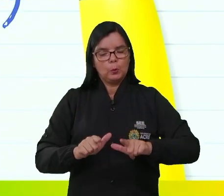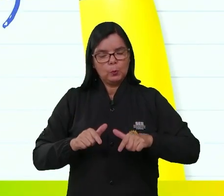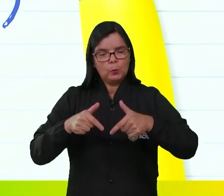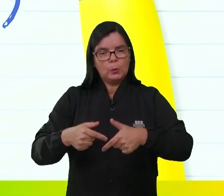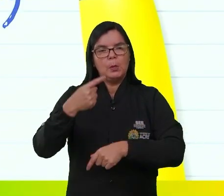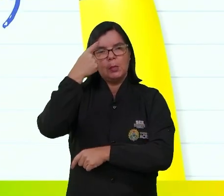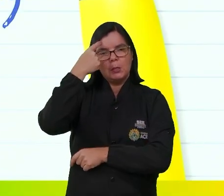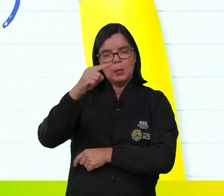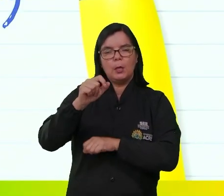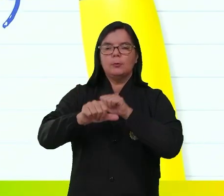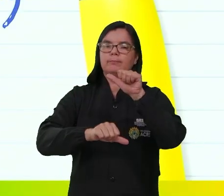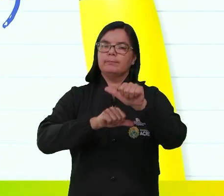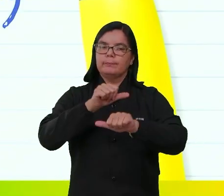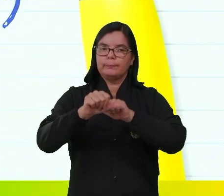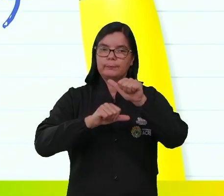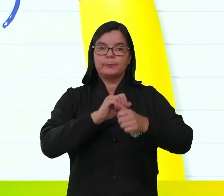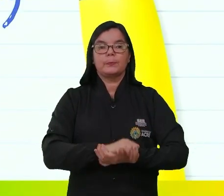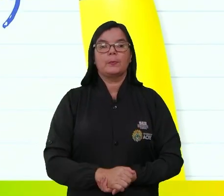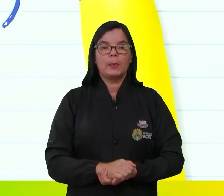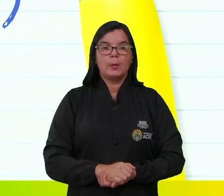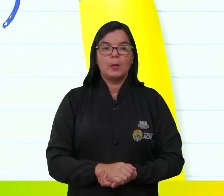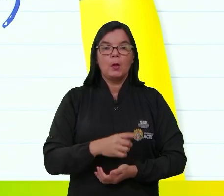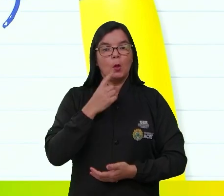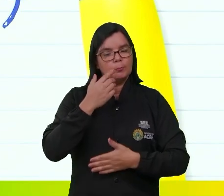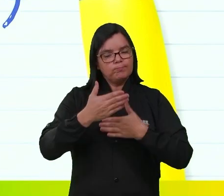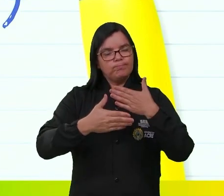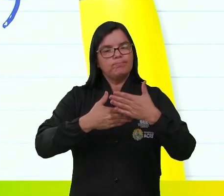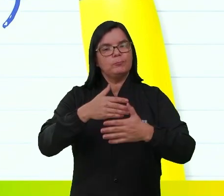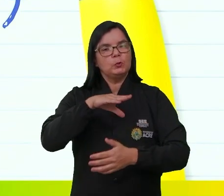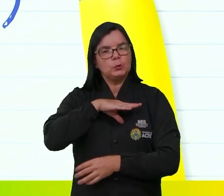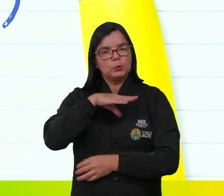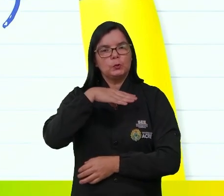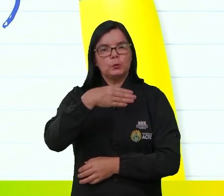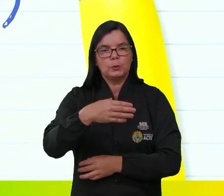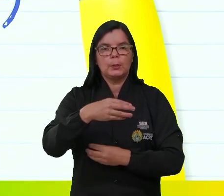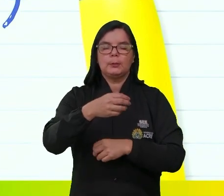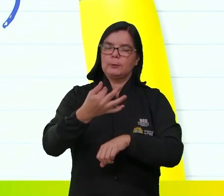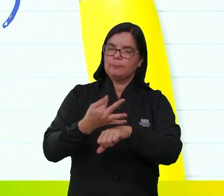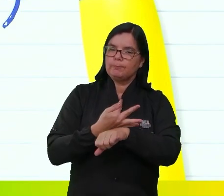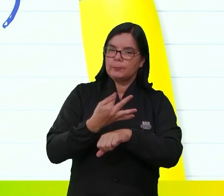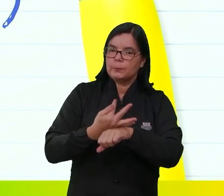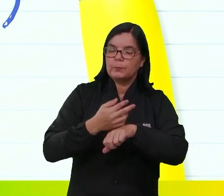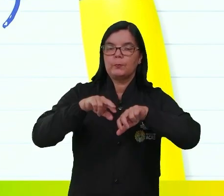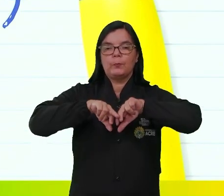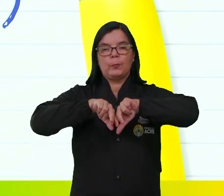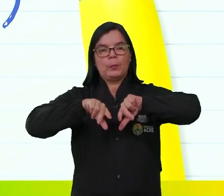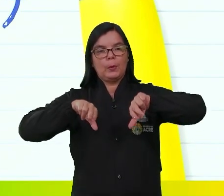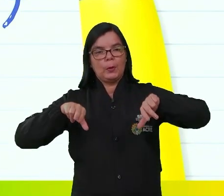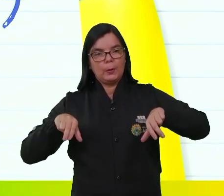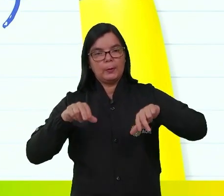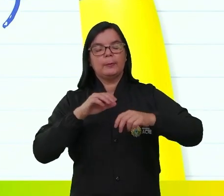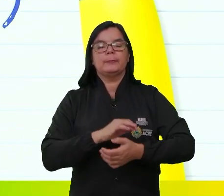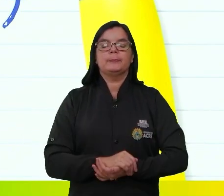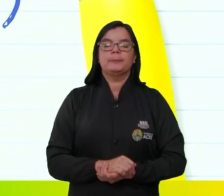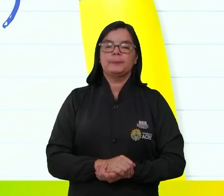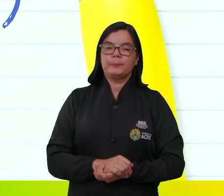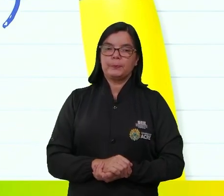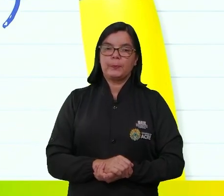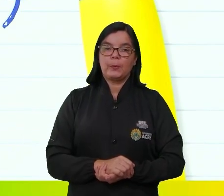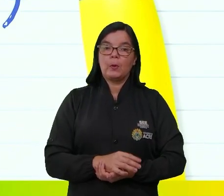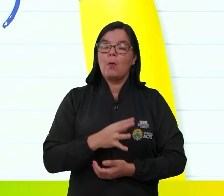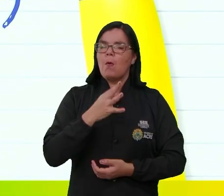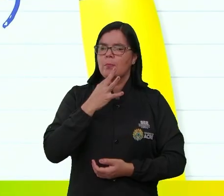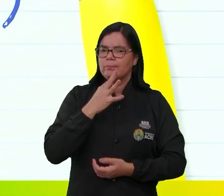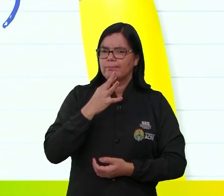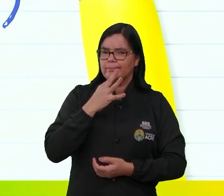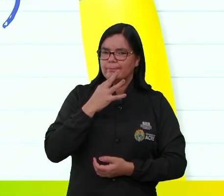que luta, cria e transforma. Sua trajetória mistura coragem, resistência e